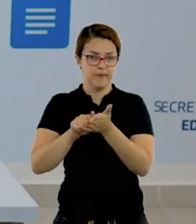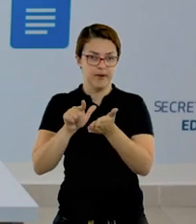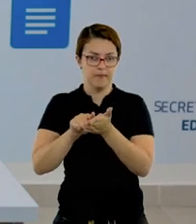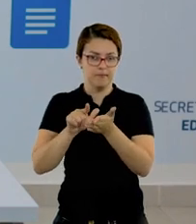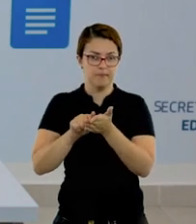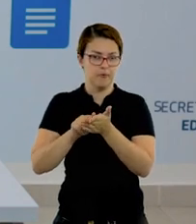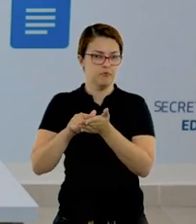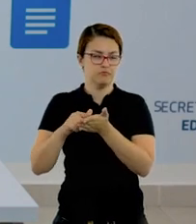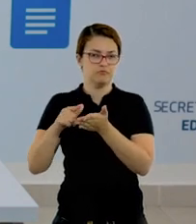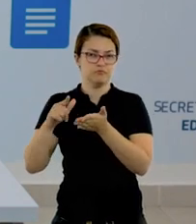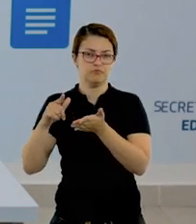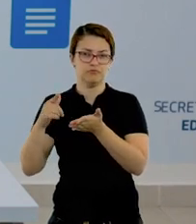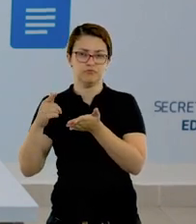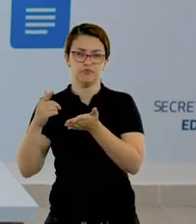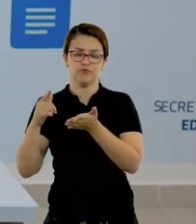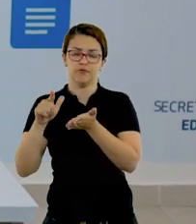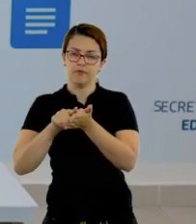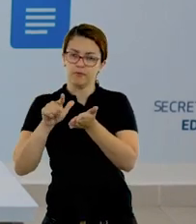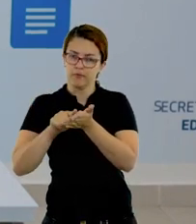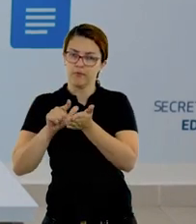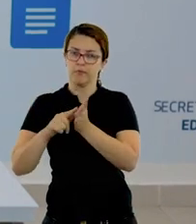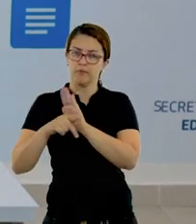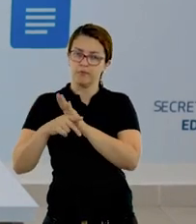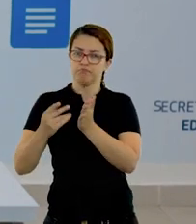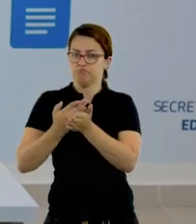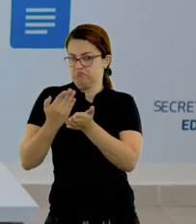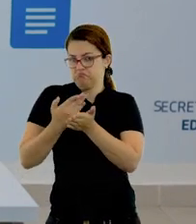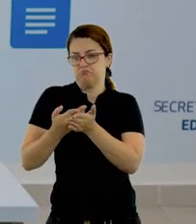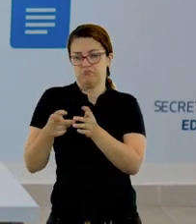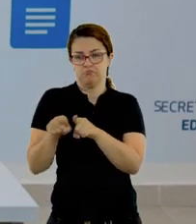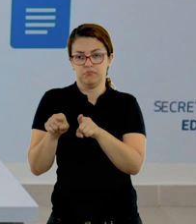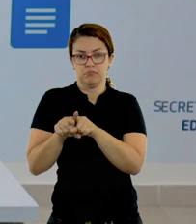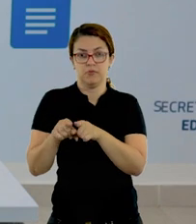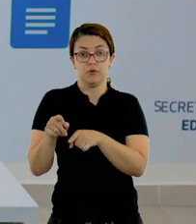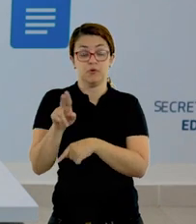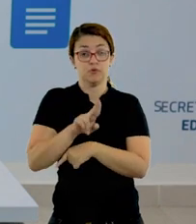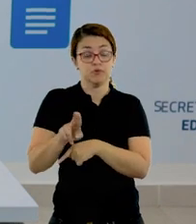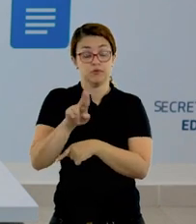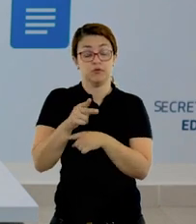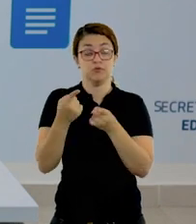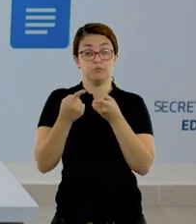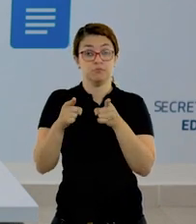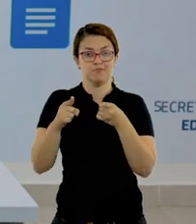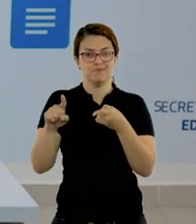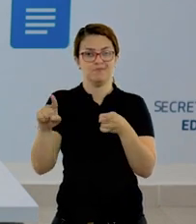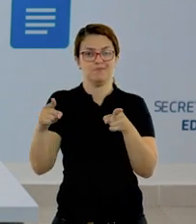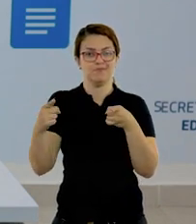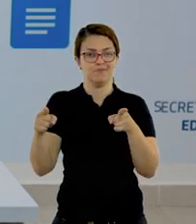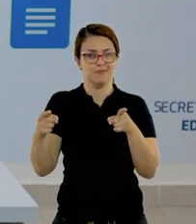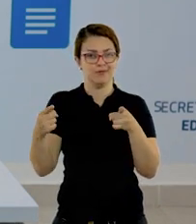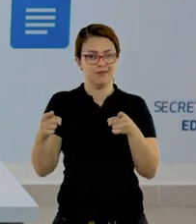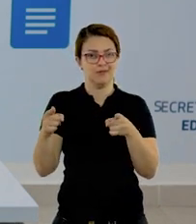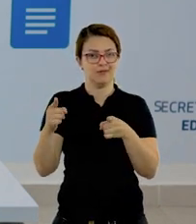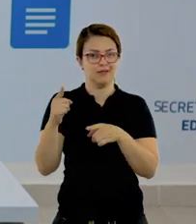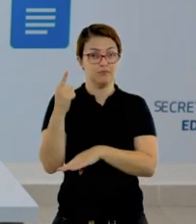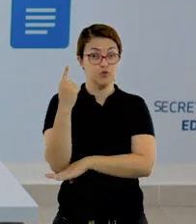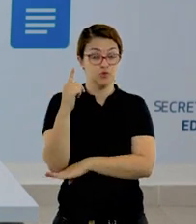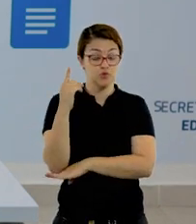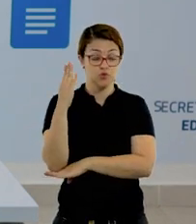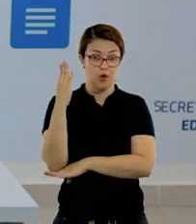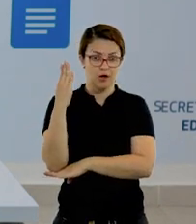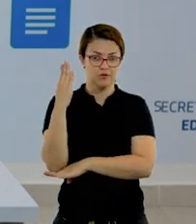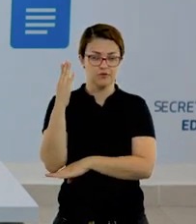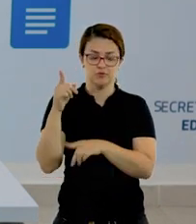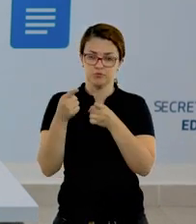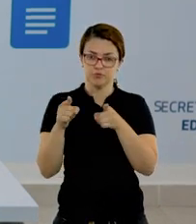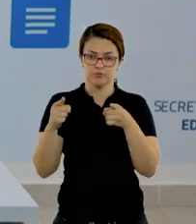onde ele vai fazer o ringue. Precisei também de palitos de churrasco, mas também pode substituir por palito de dente, qualquer um